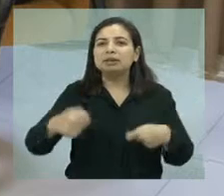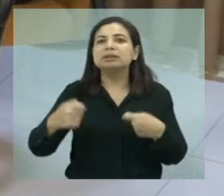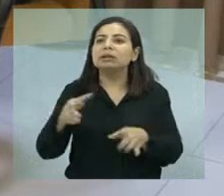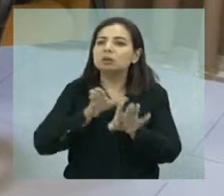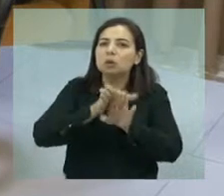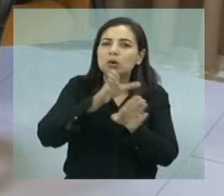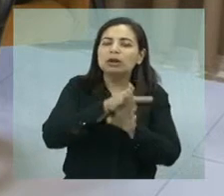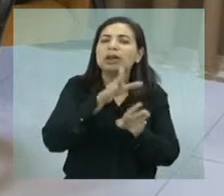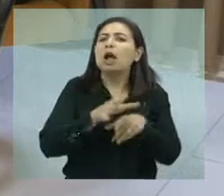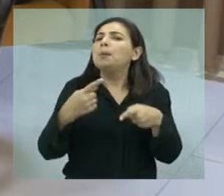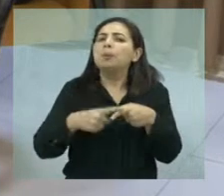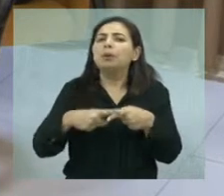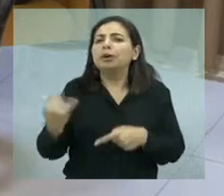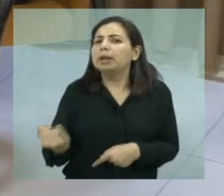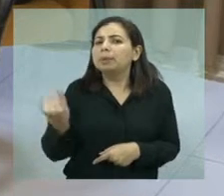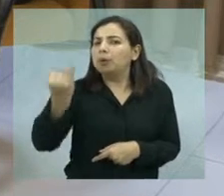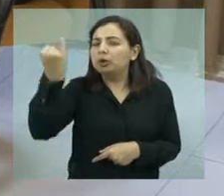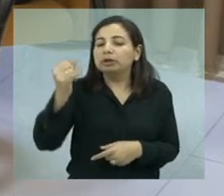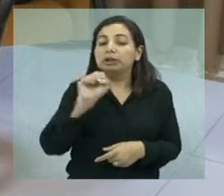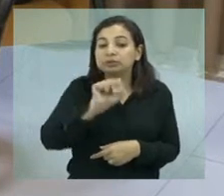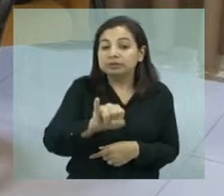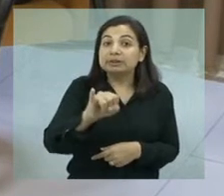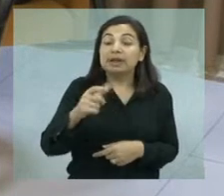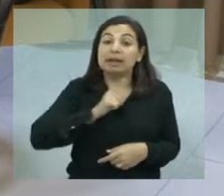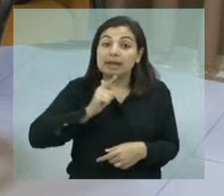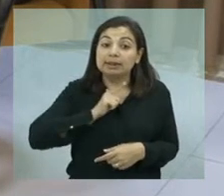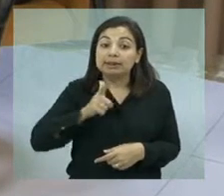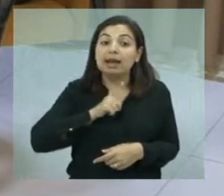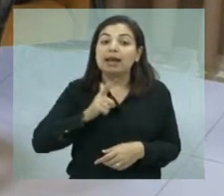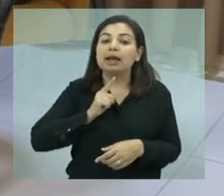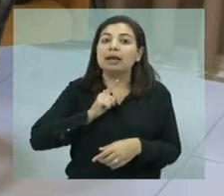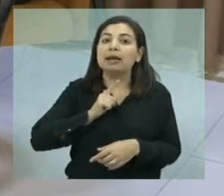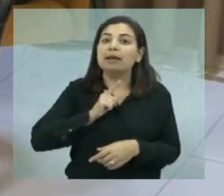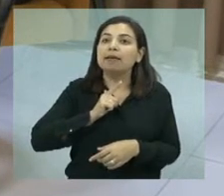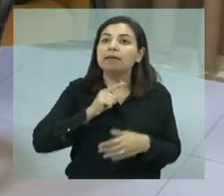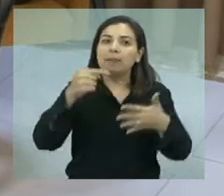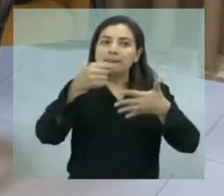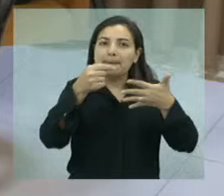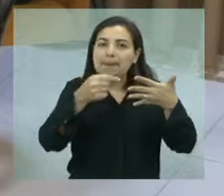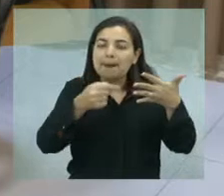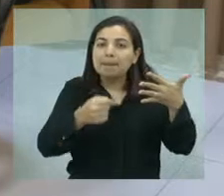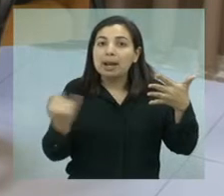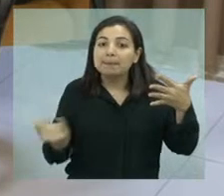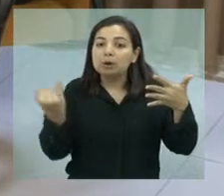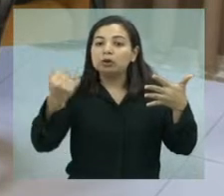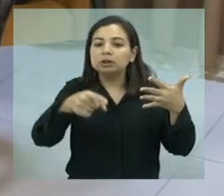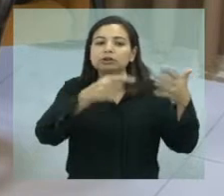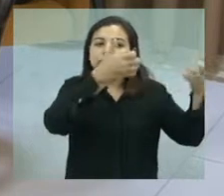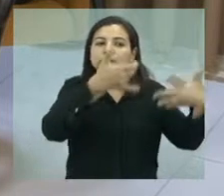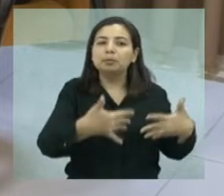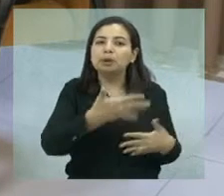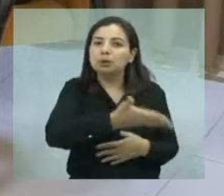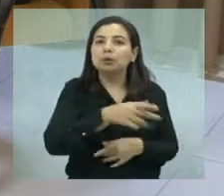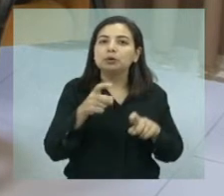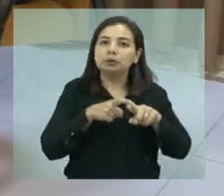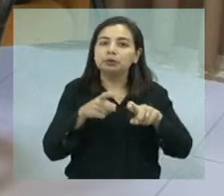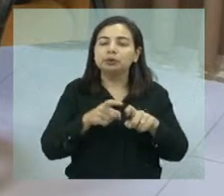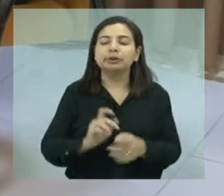Porque que é importante, né, quando a gente soma exatamente para se trabalhar esses pontos importantes citados pela doutora Emanuele.